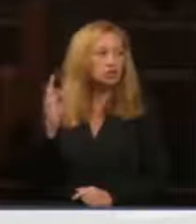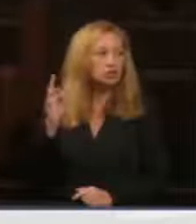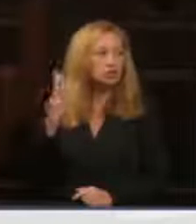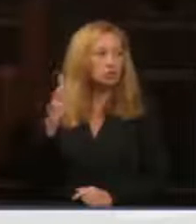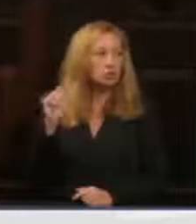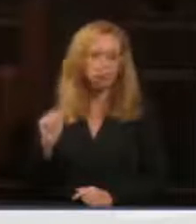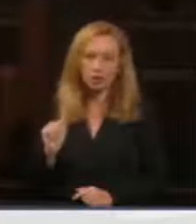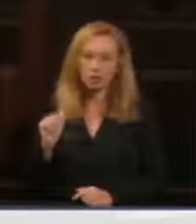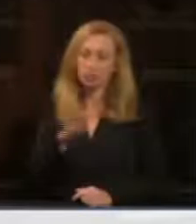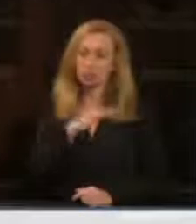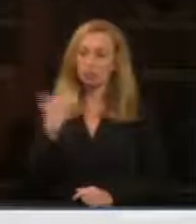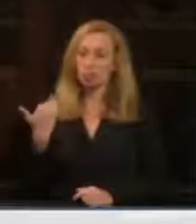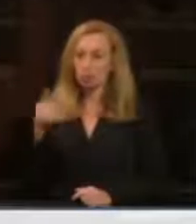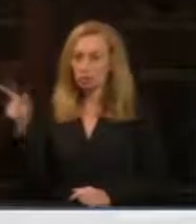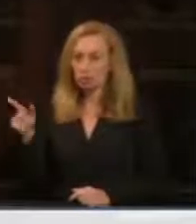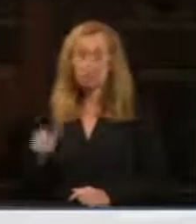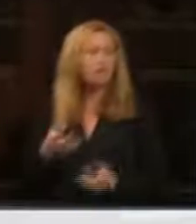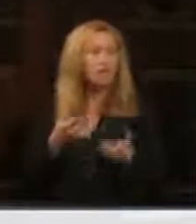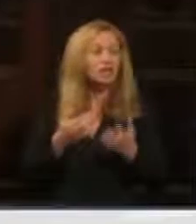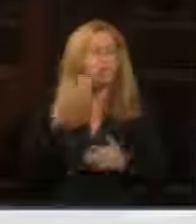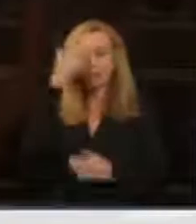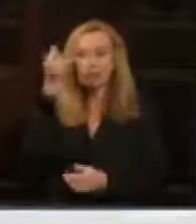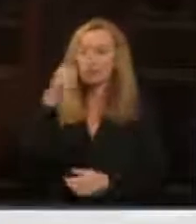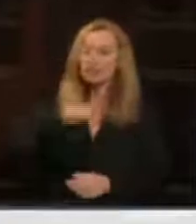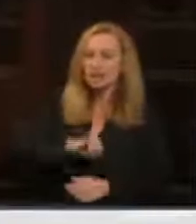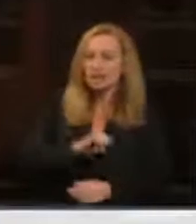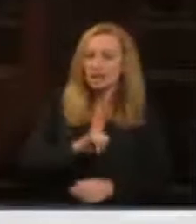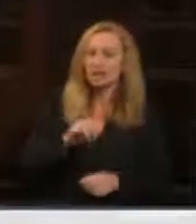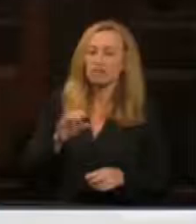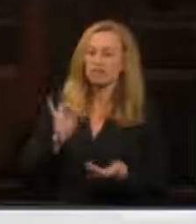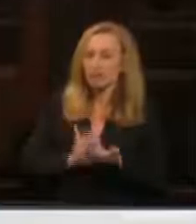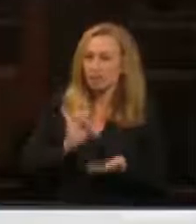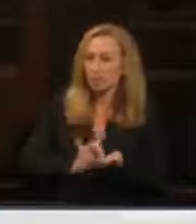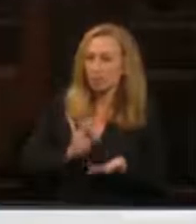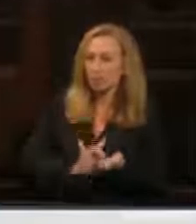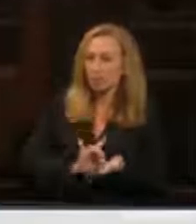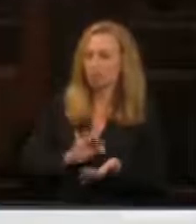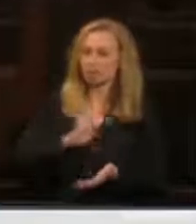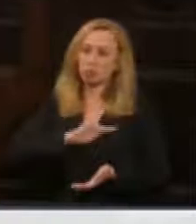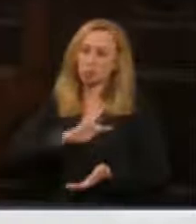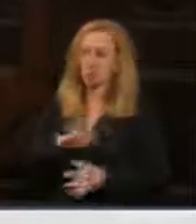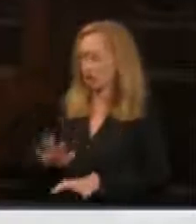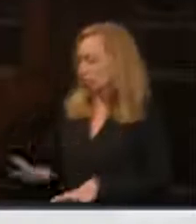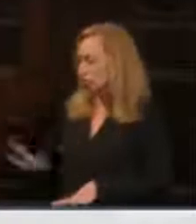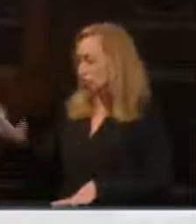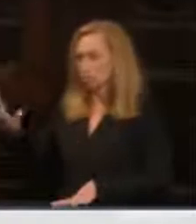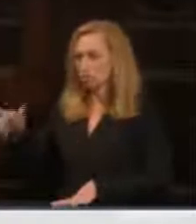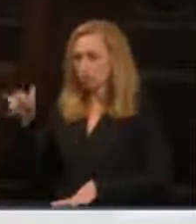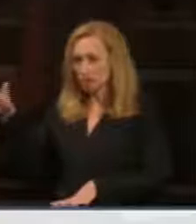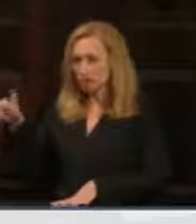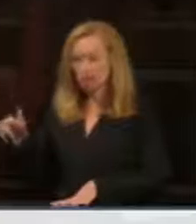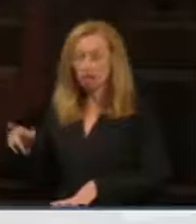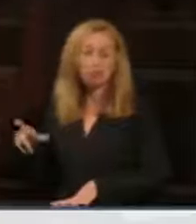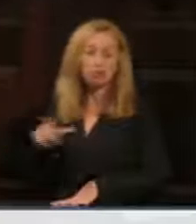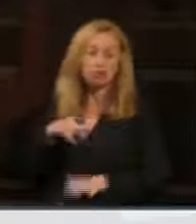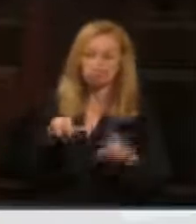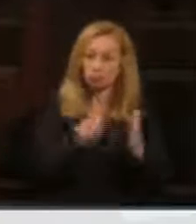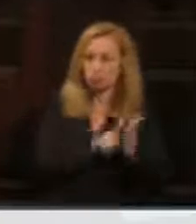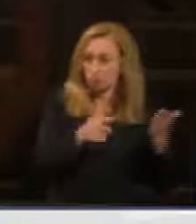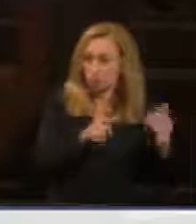de fato houve uma operação policial, porque é isso que está nos relatos e em todos os jornais.